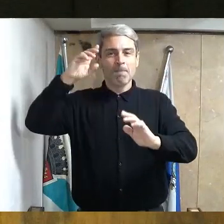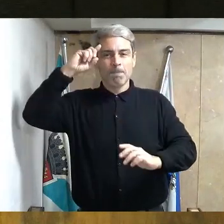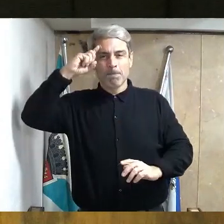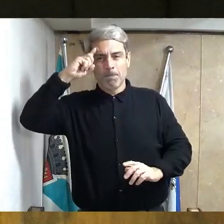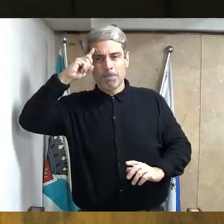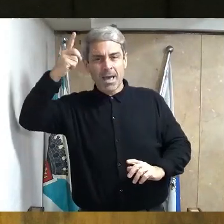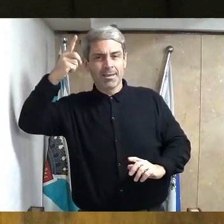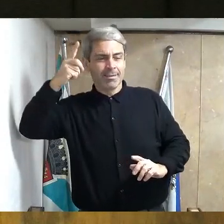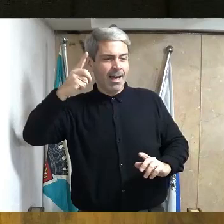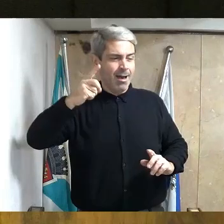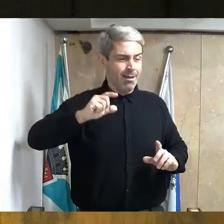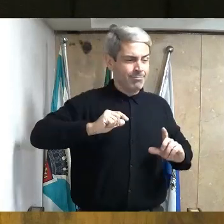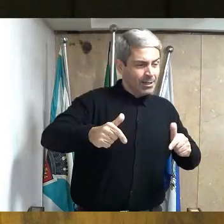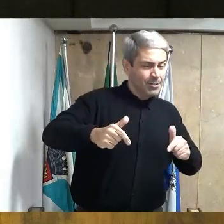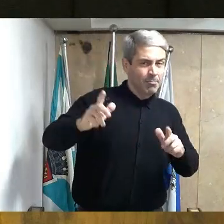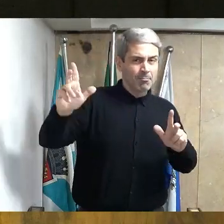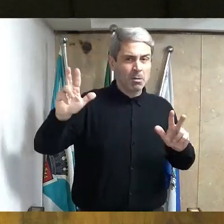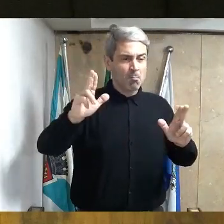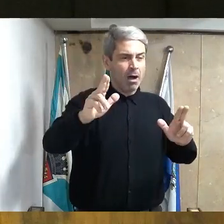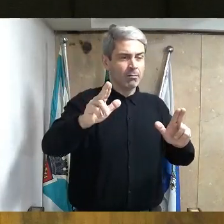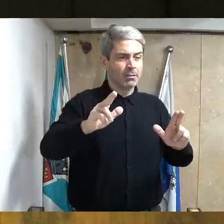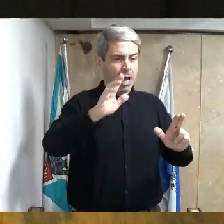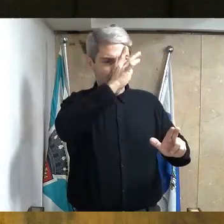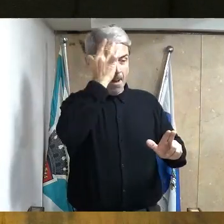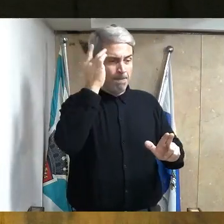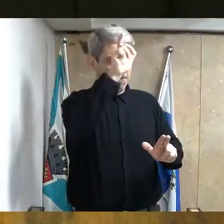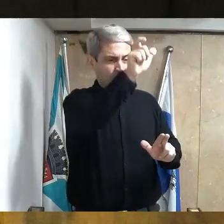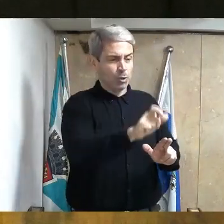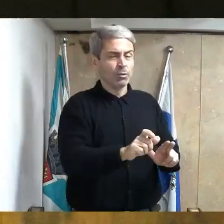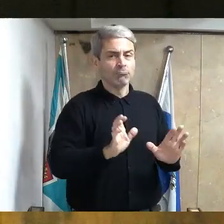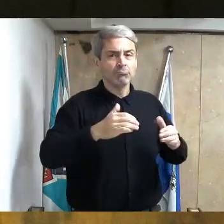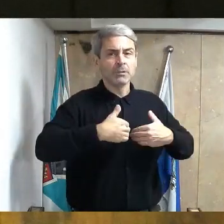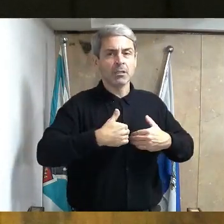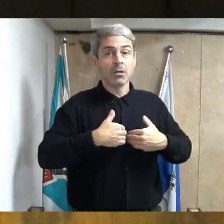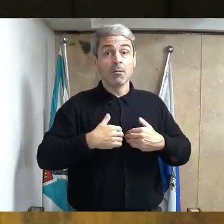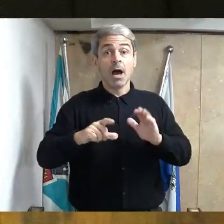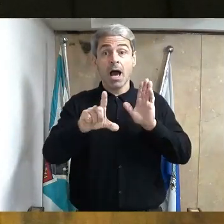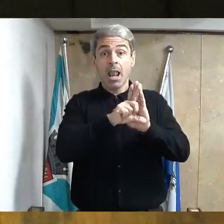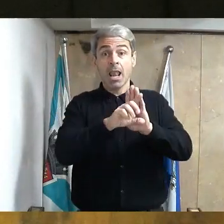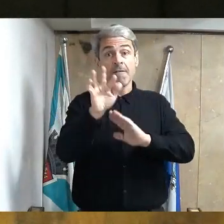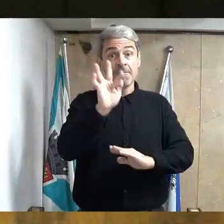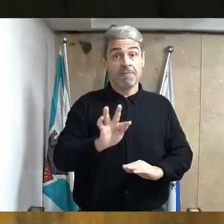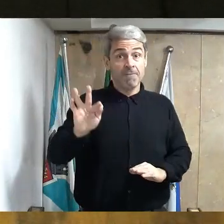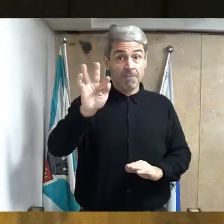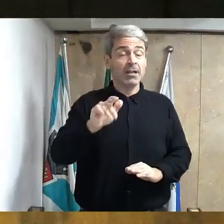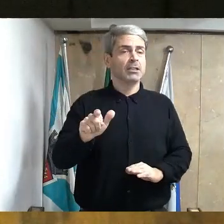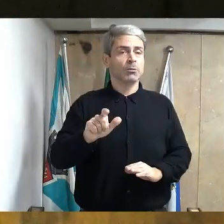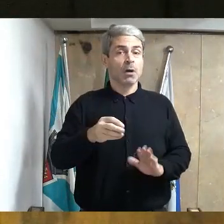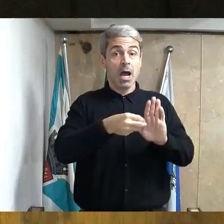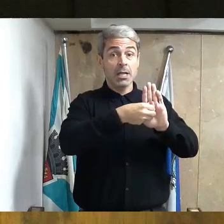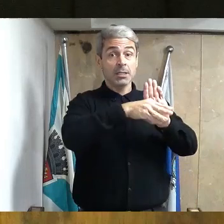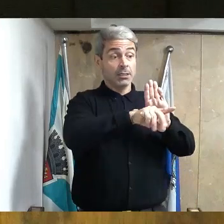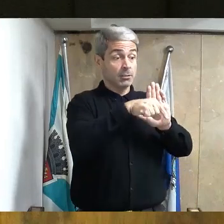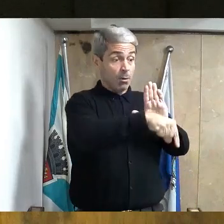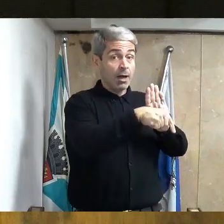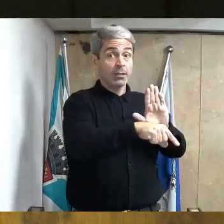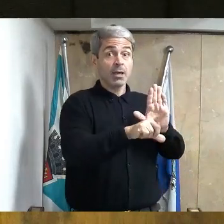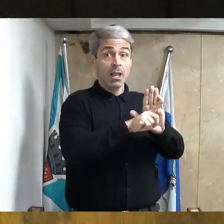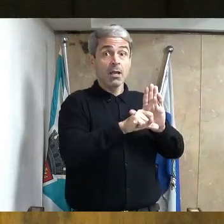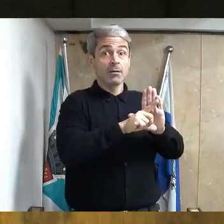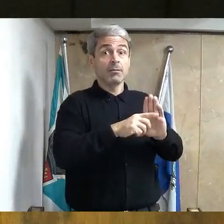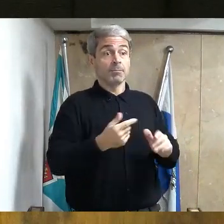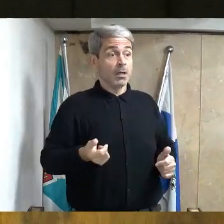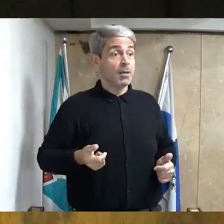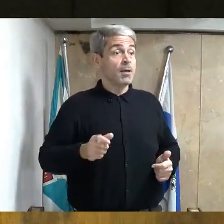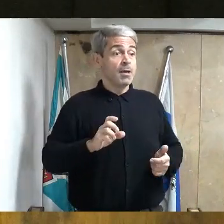em proteção das pessoas com espectro autista. Com a lei federal aprovada e vigorando, com a indicação legislativa solicitando os